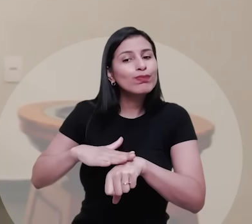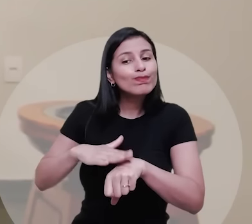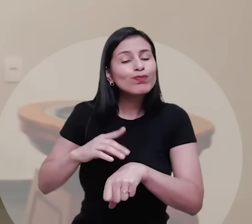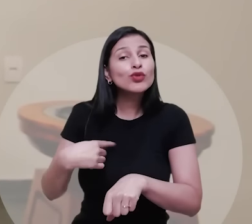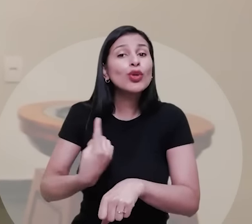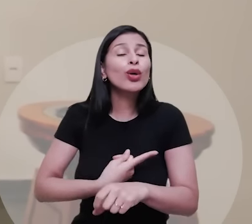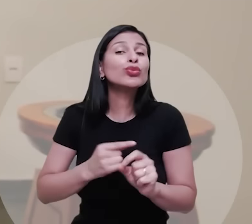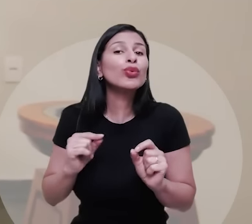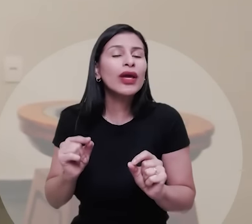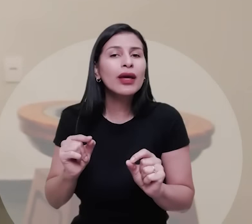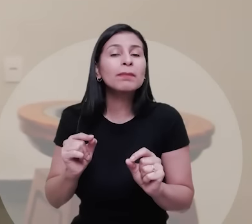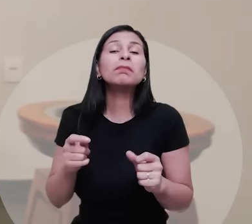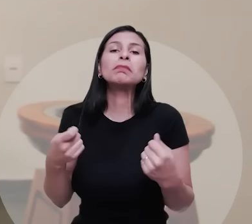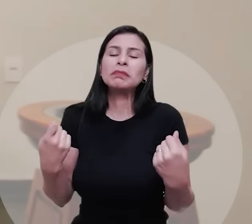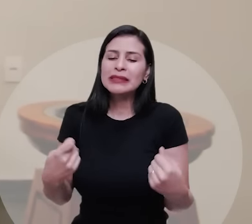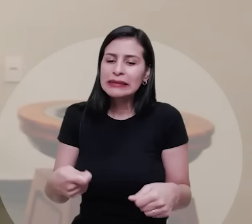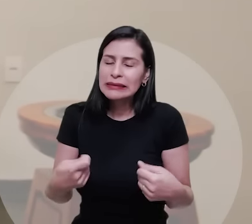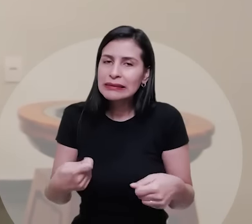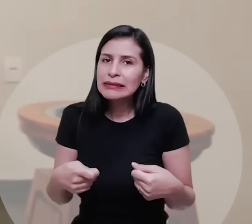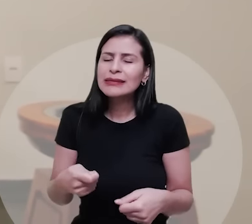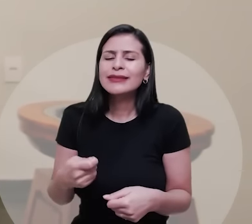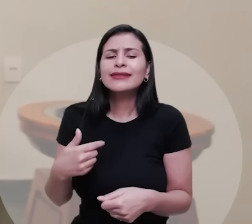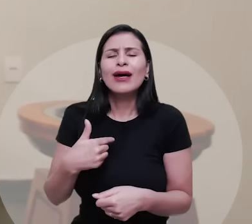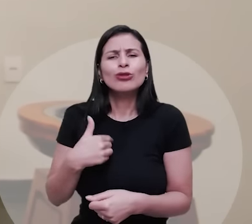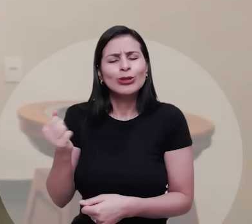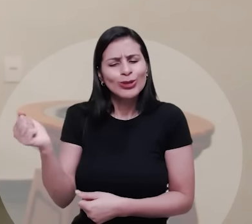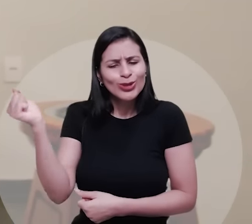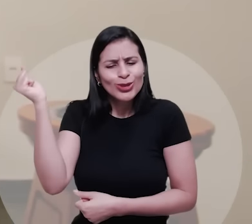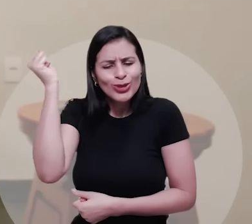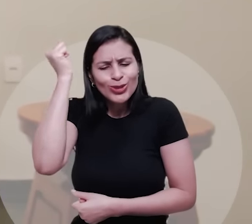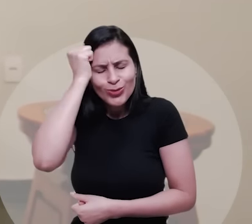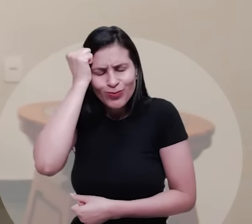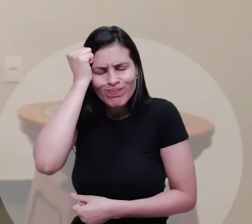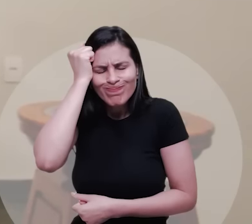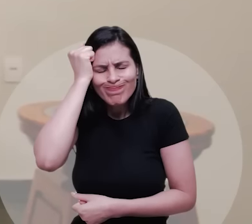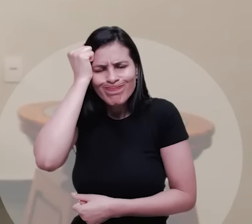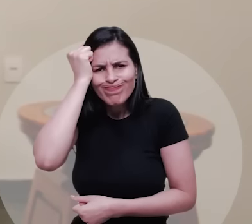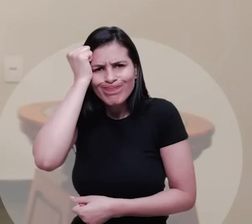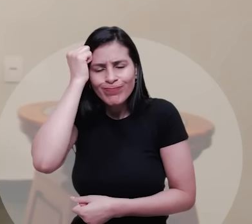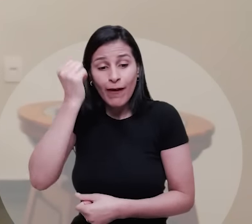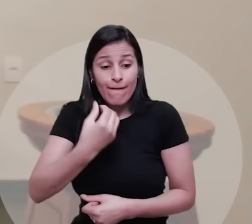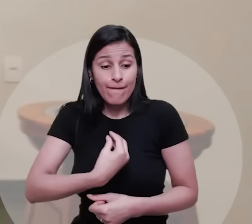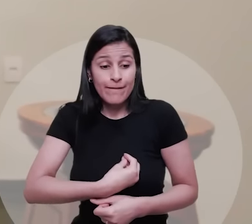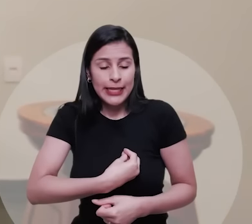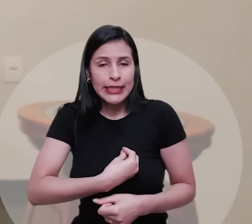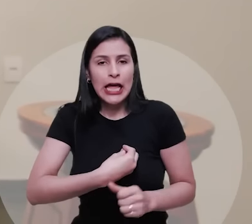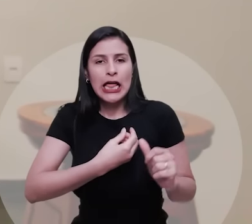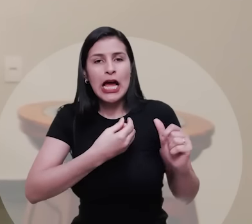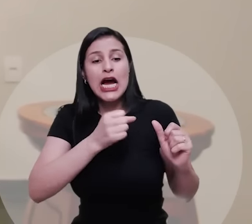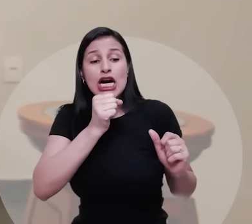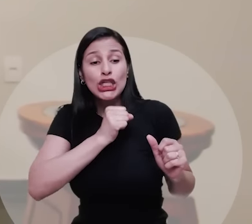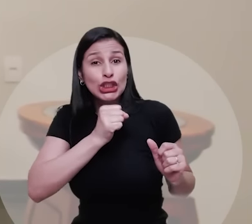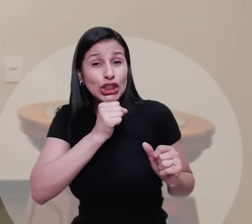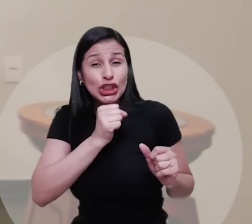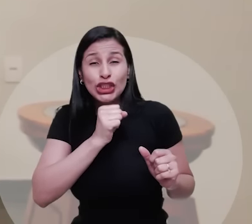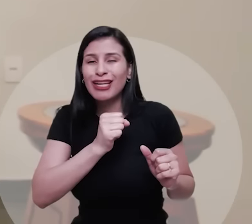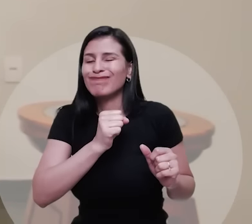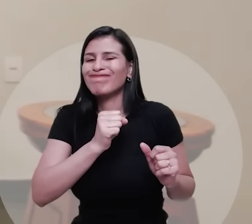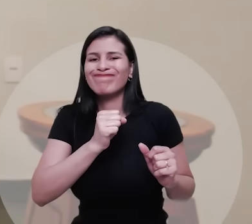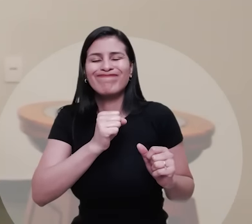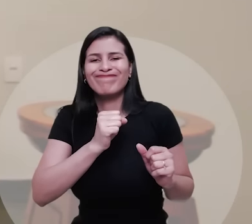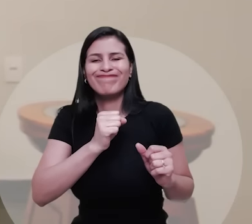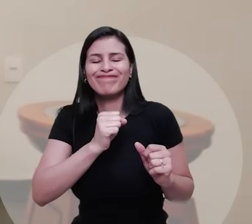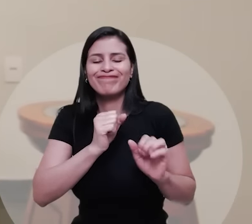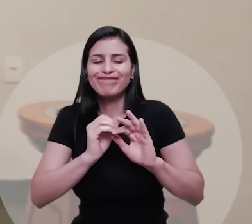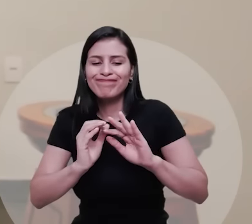nos arrepender, afogar o velho ser humano, entrar na comunhão com os outros irmãos